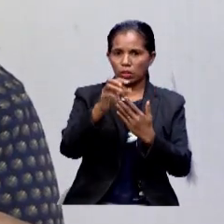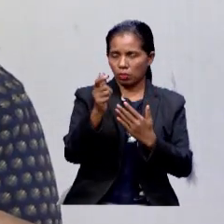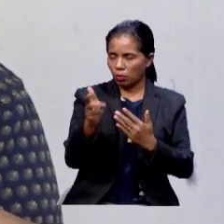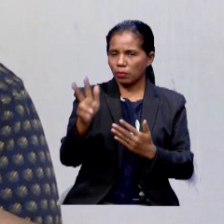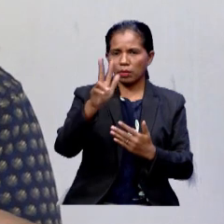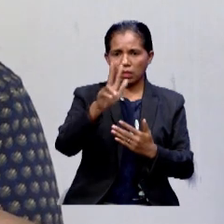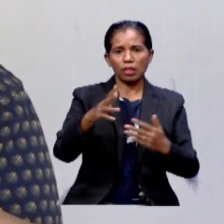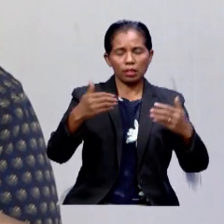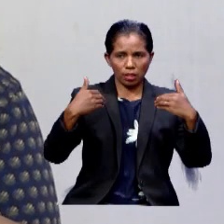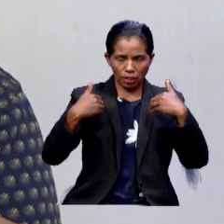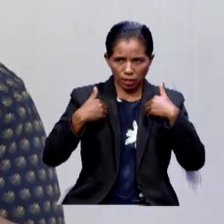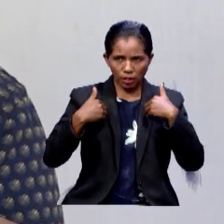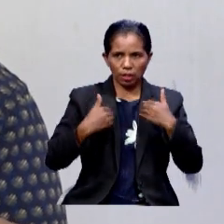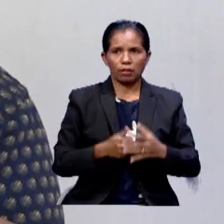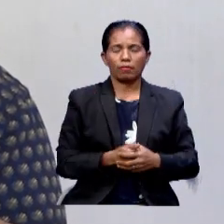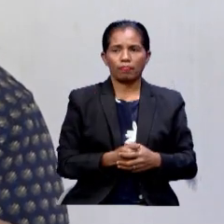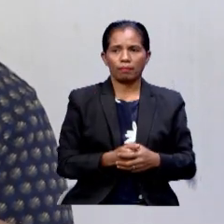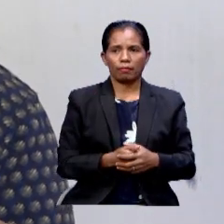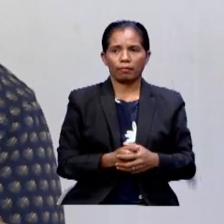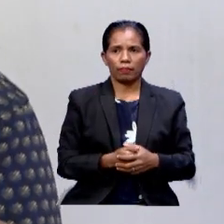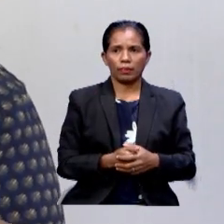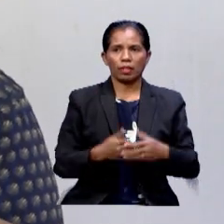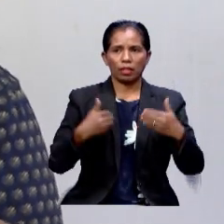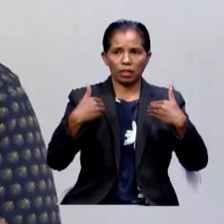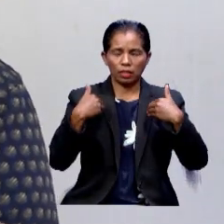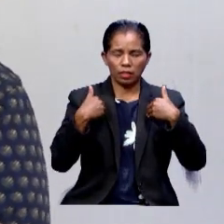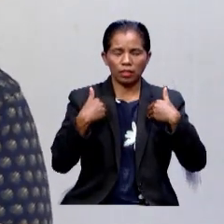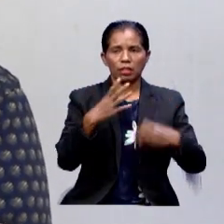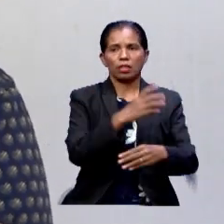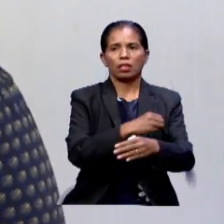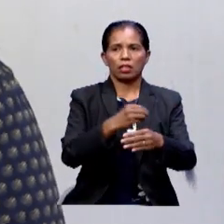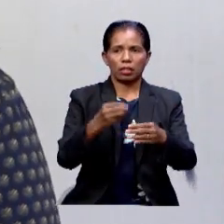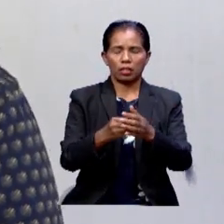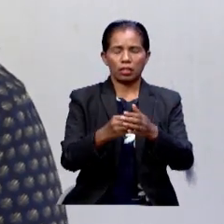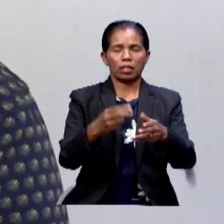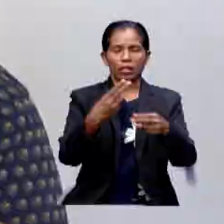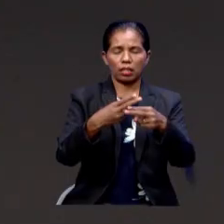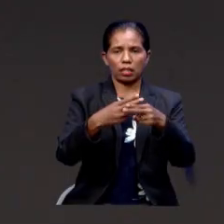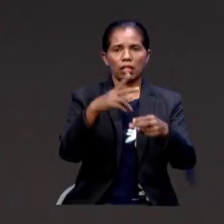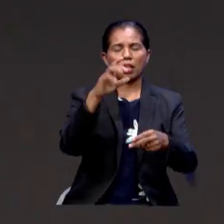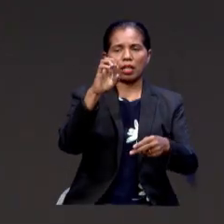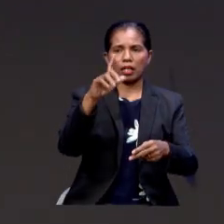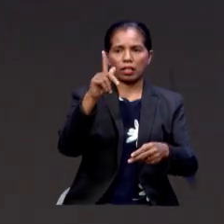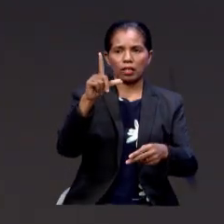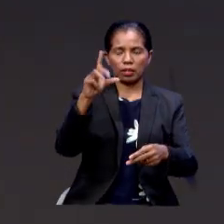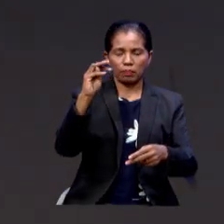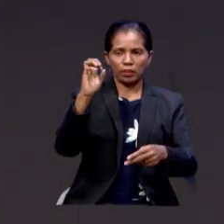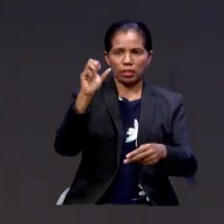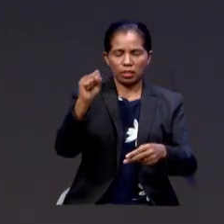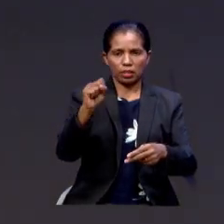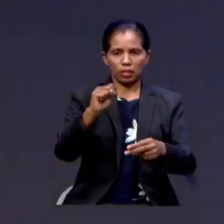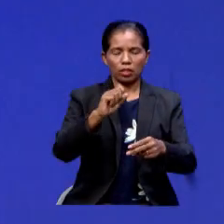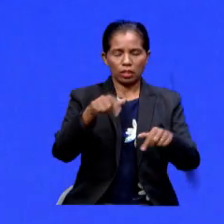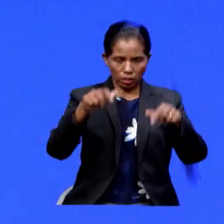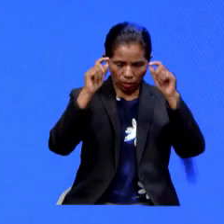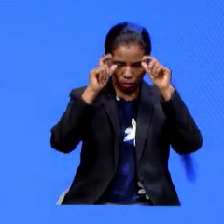2023 se eksperimenta evento astronomiko nebe anaran eklipse total solar iha ilya